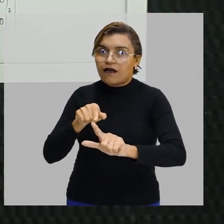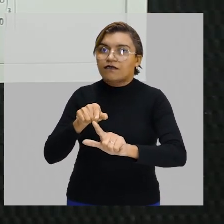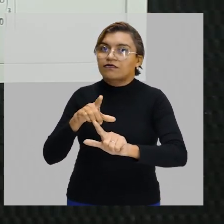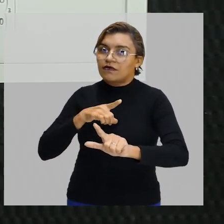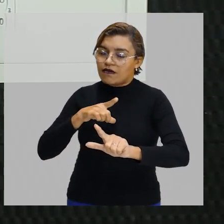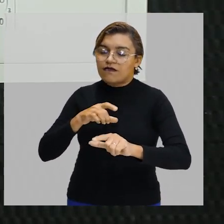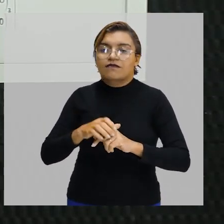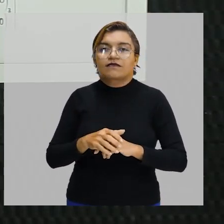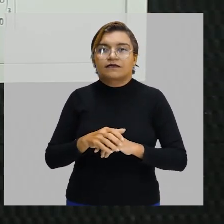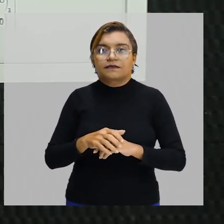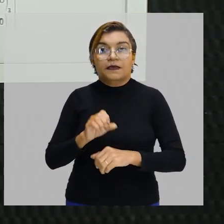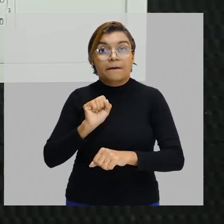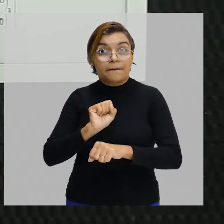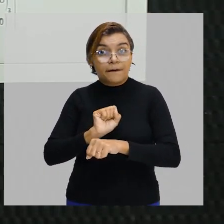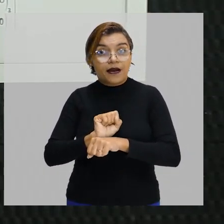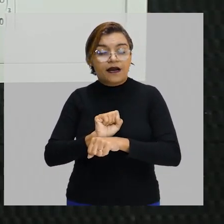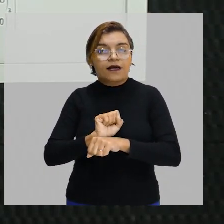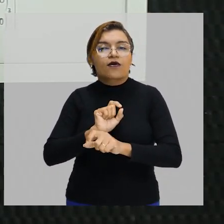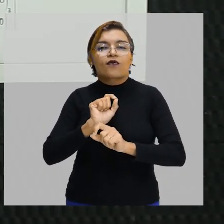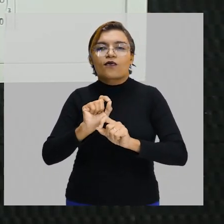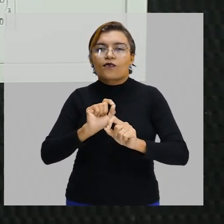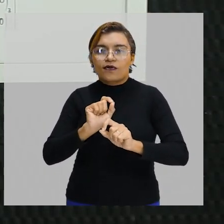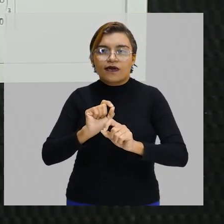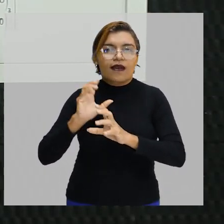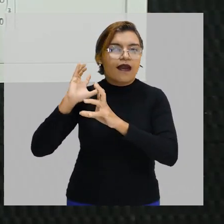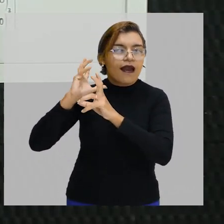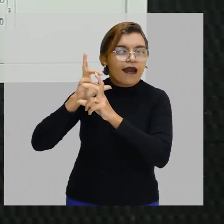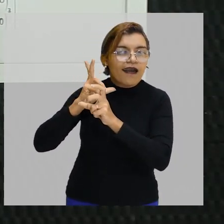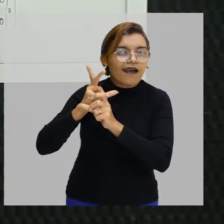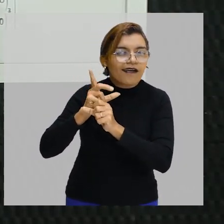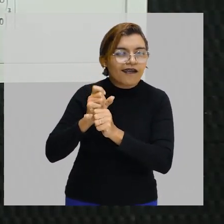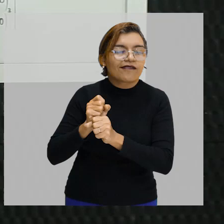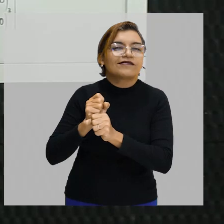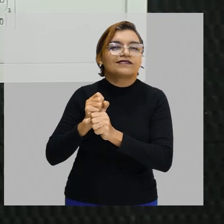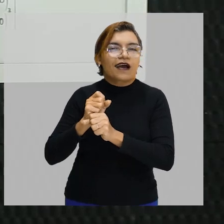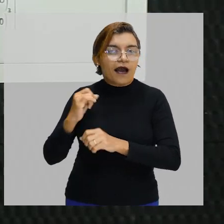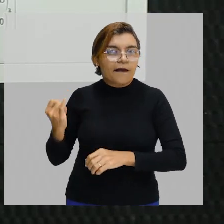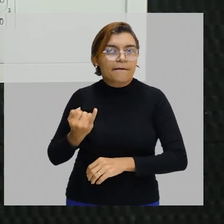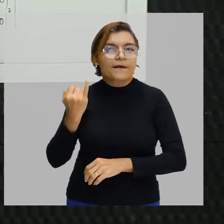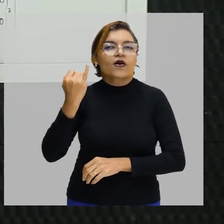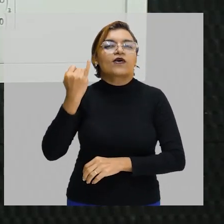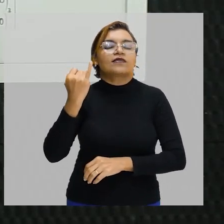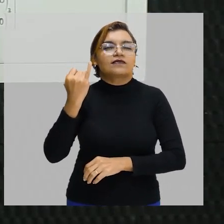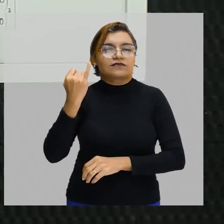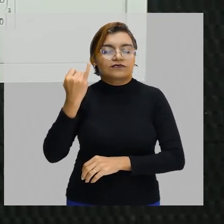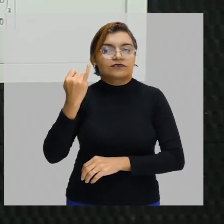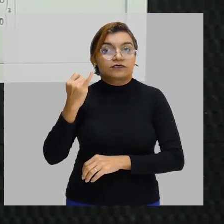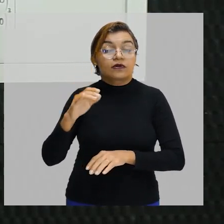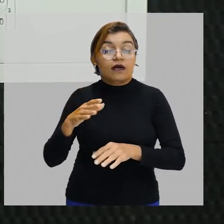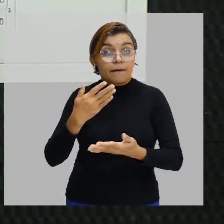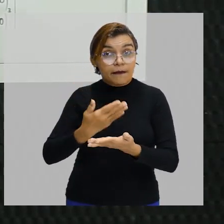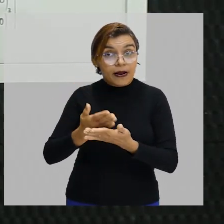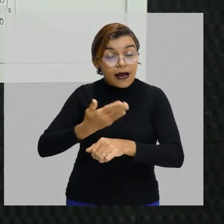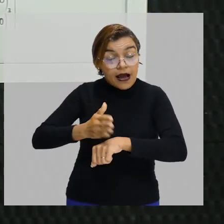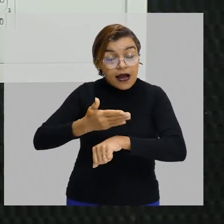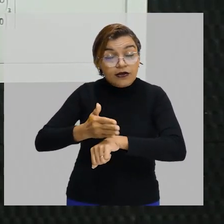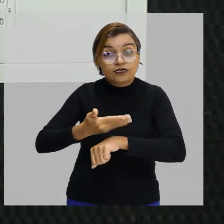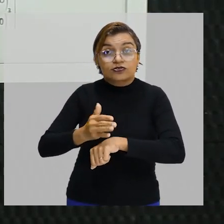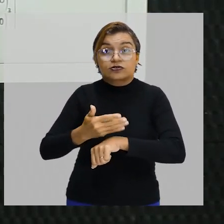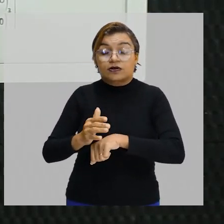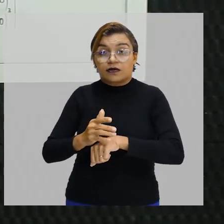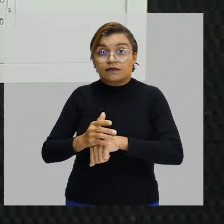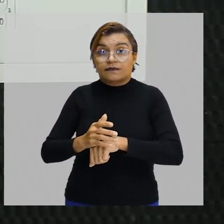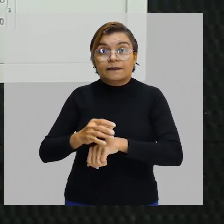um pouquinho para a gente revisar, isso é importante, fazer exercícios, tá? A matemática você aprende também exercitando, lendo a